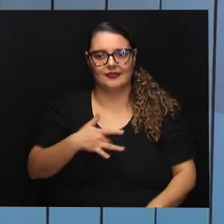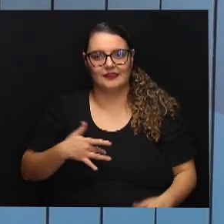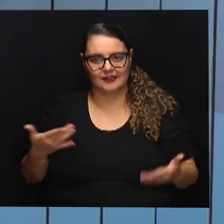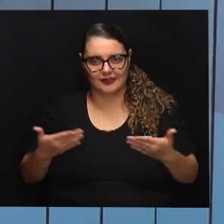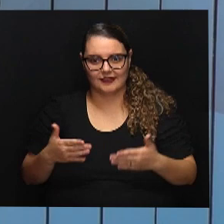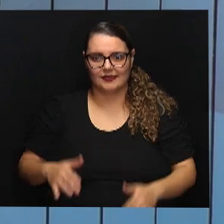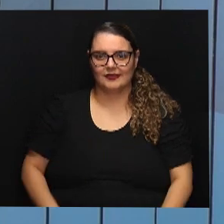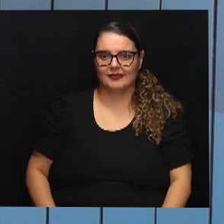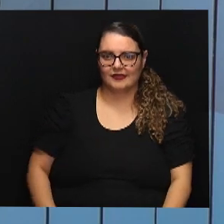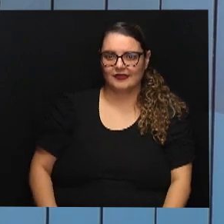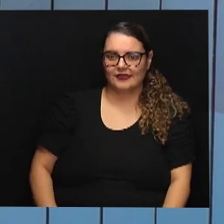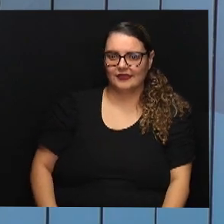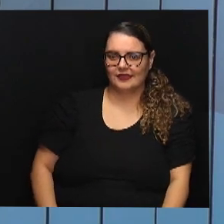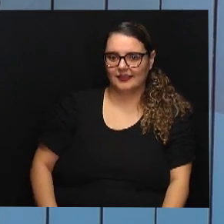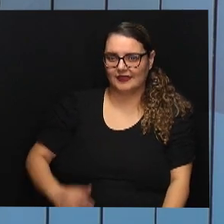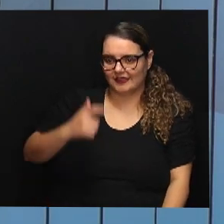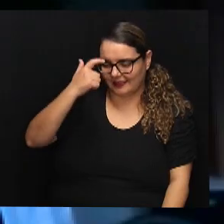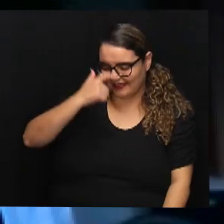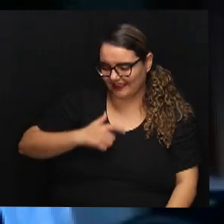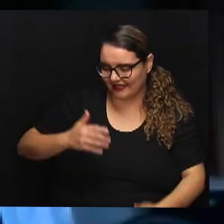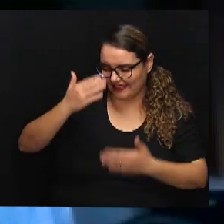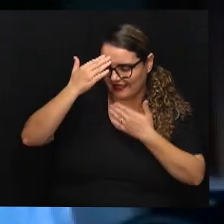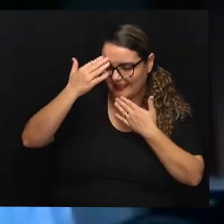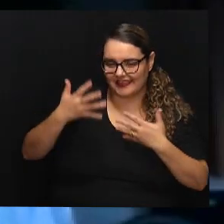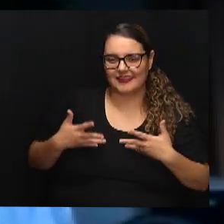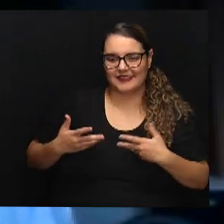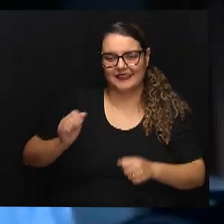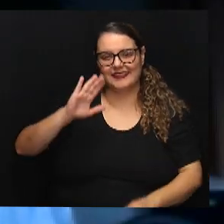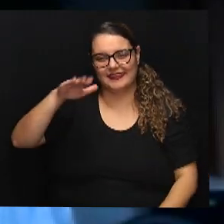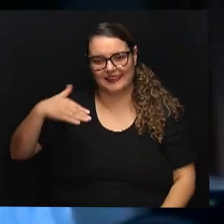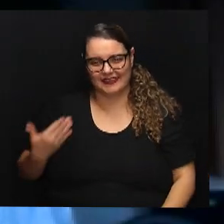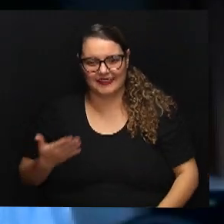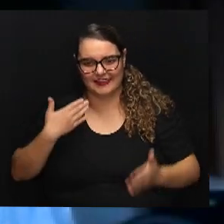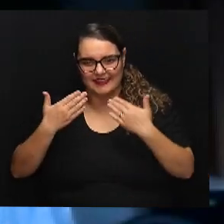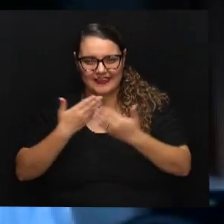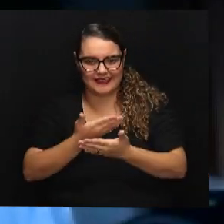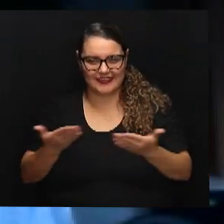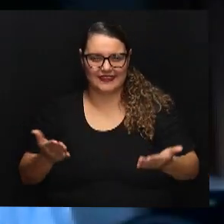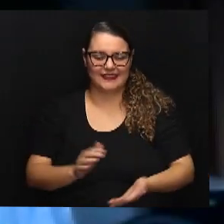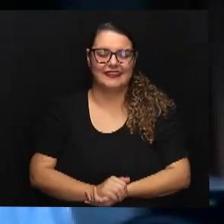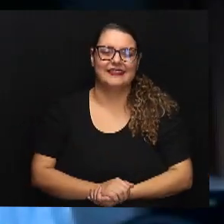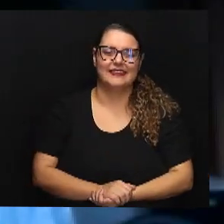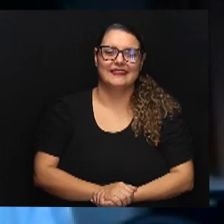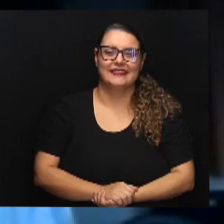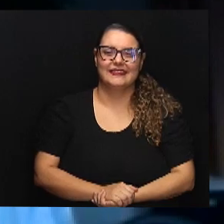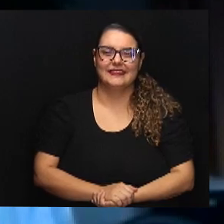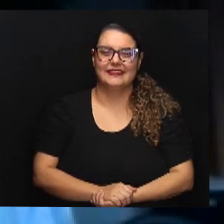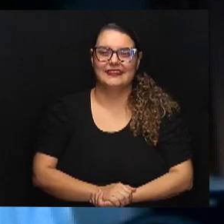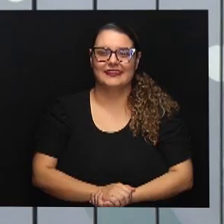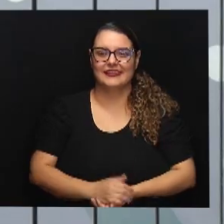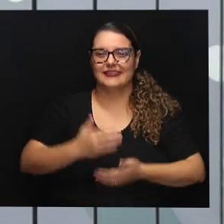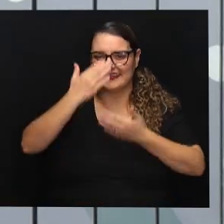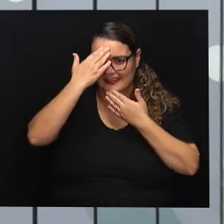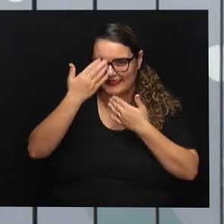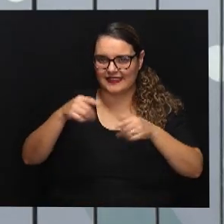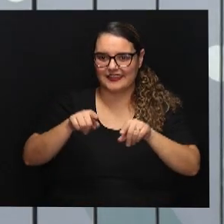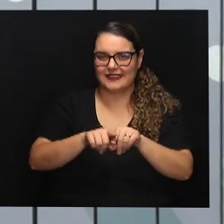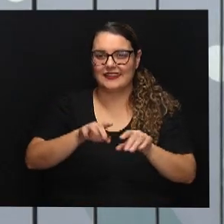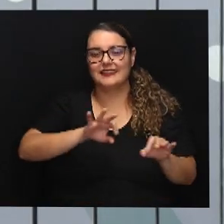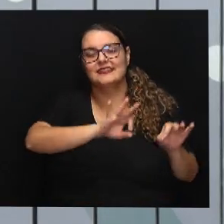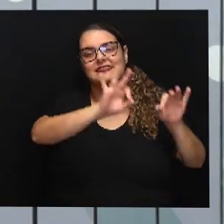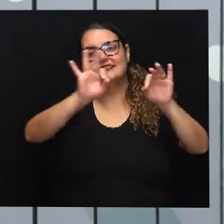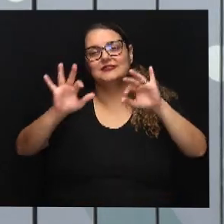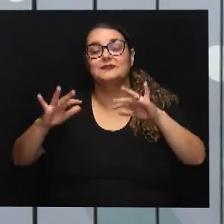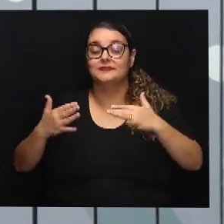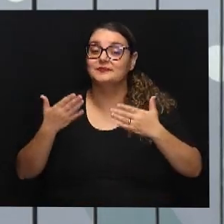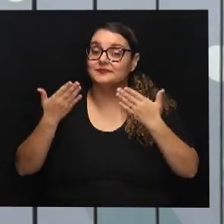participação aqui no Saúde Agora. Eu que agradeço o convite, foi uma honra estar falando sobre isso. Obrigada